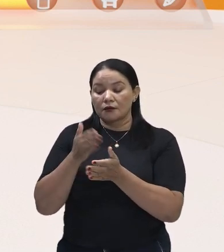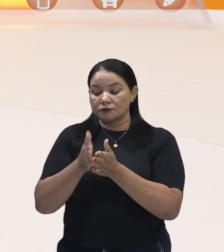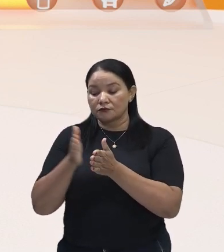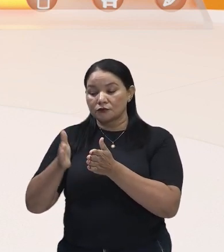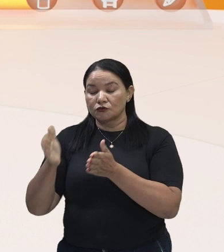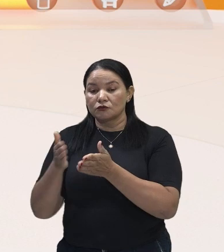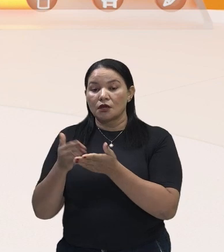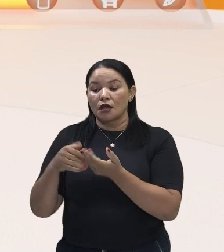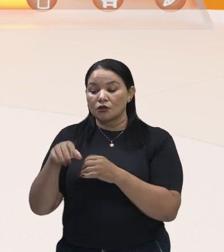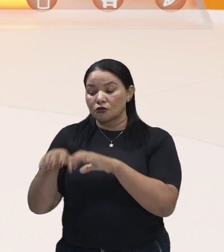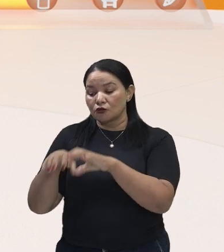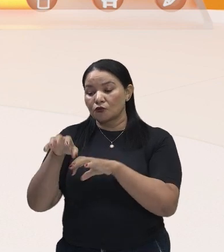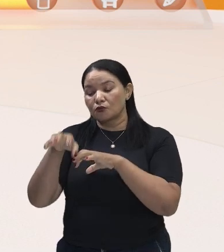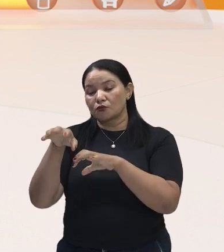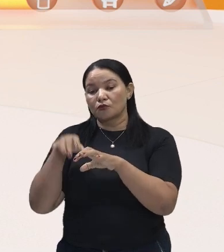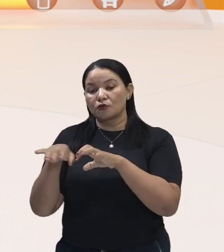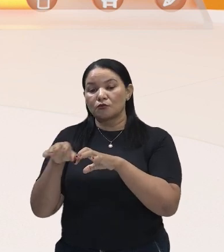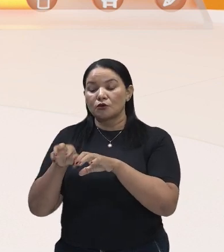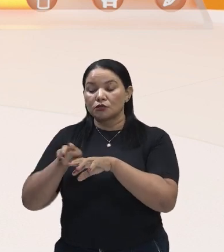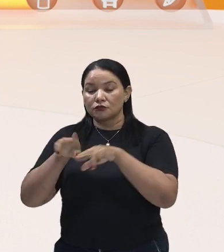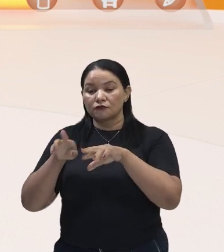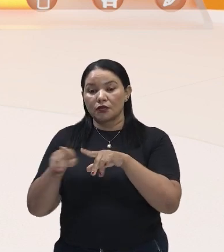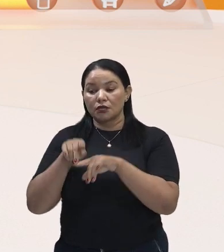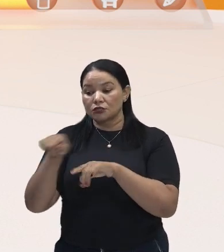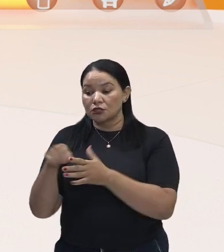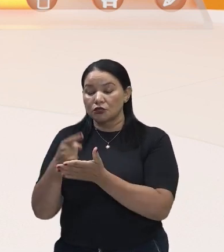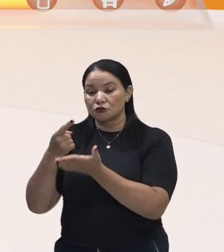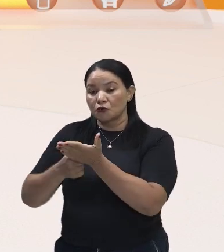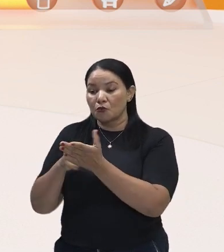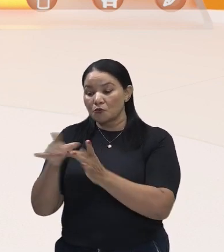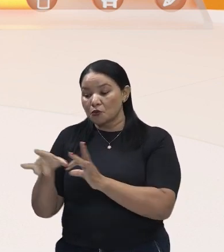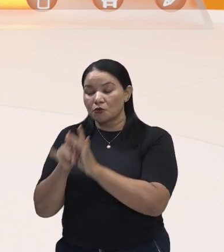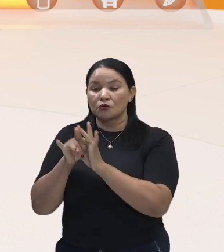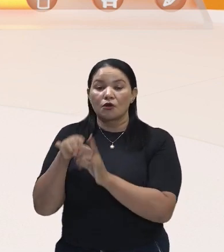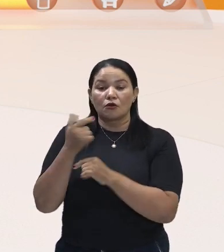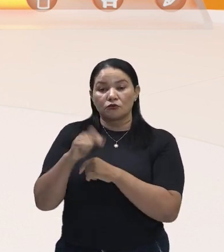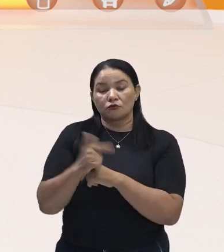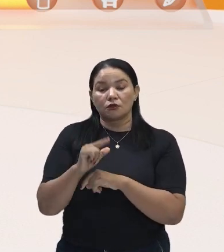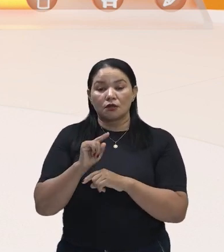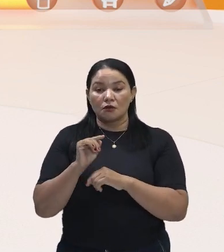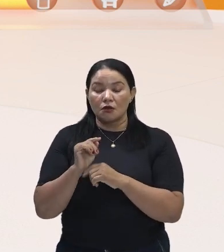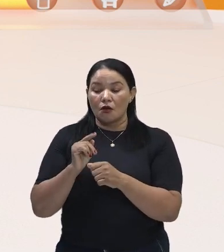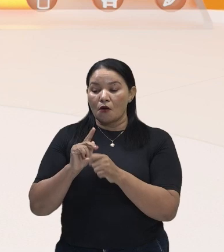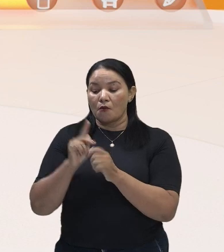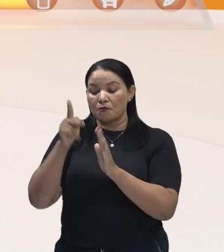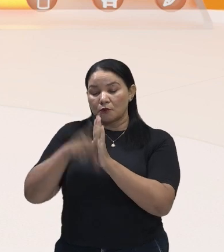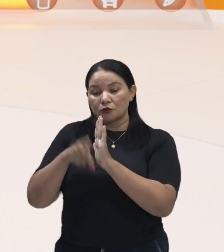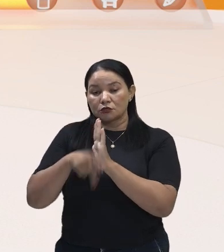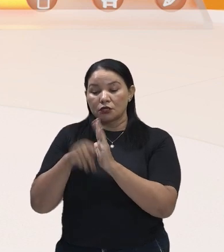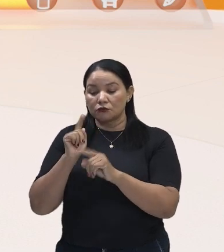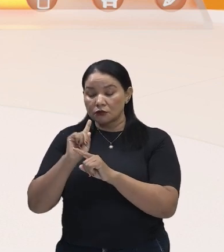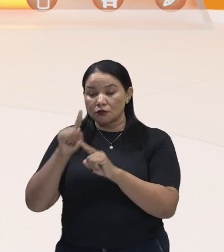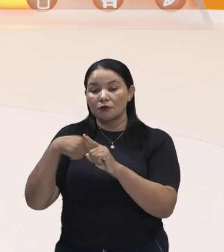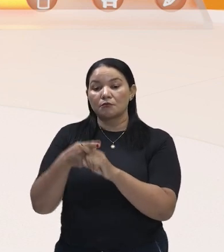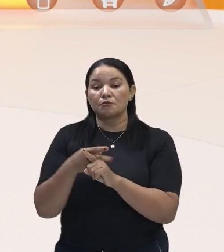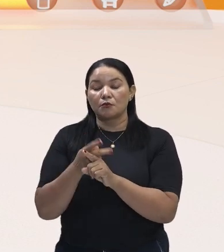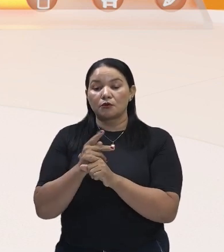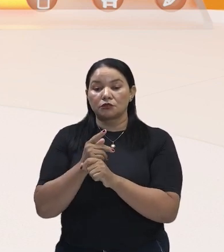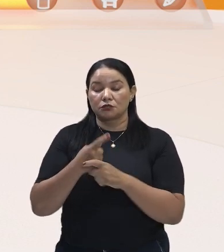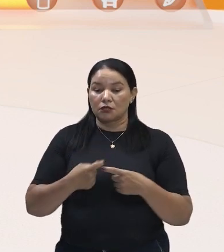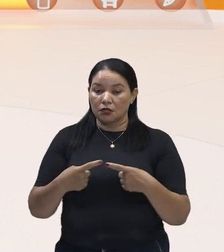grupos sociais, eles não vão entrar num consenso, num projeto posterior à guerra. Então, por conta disso, a maior